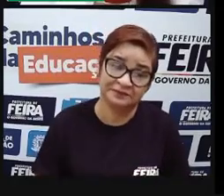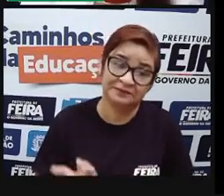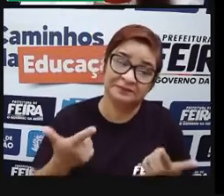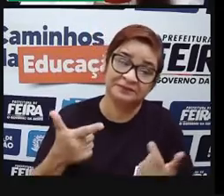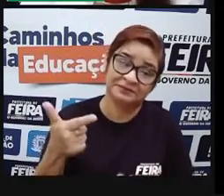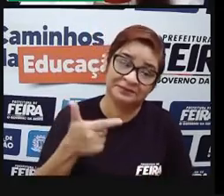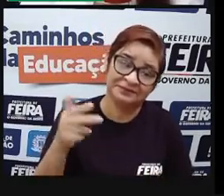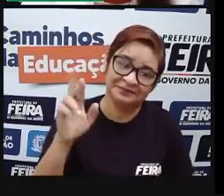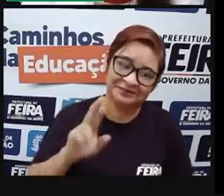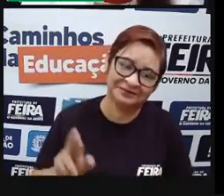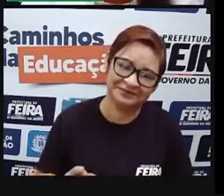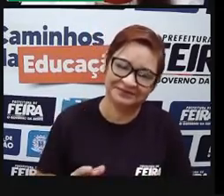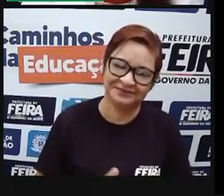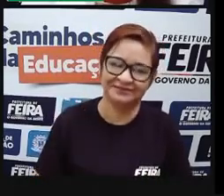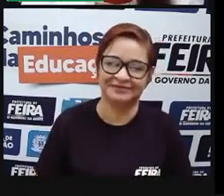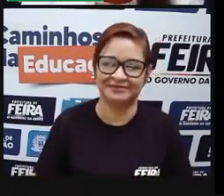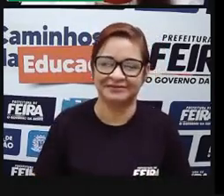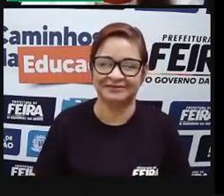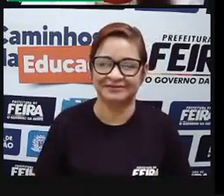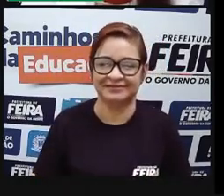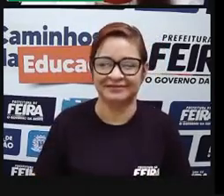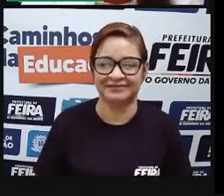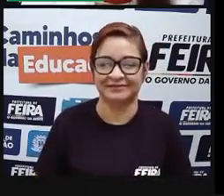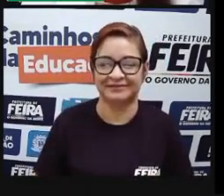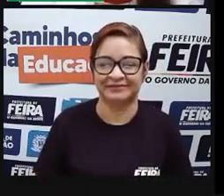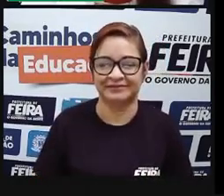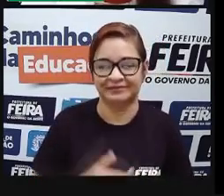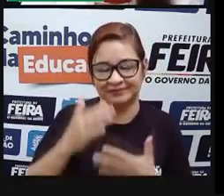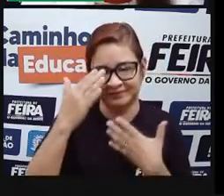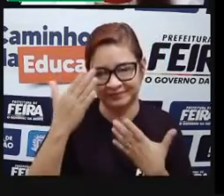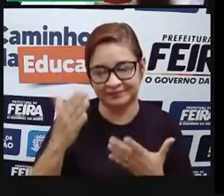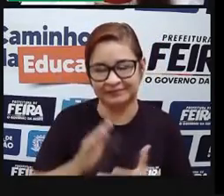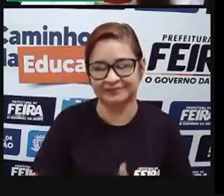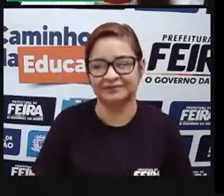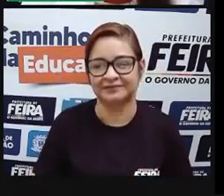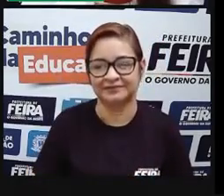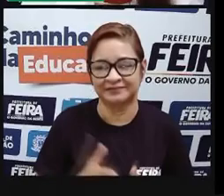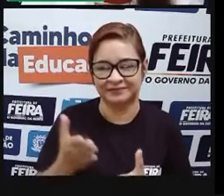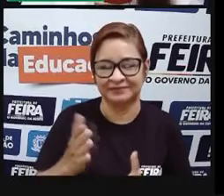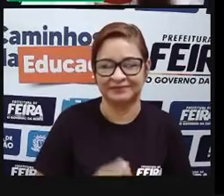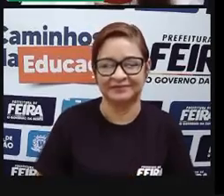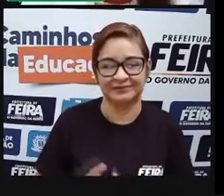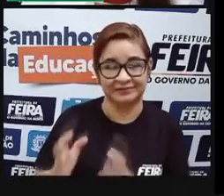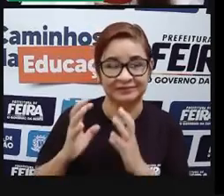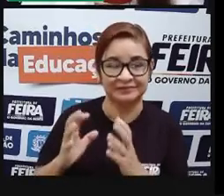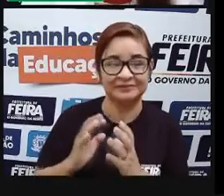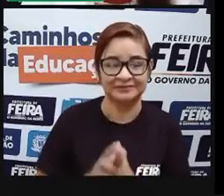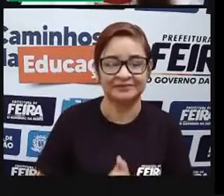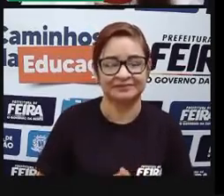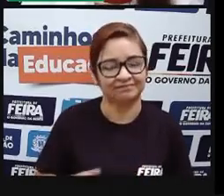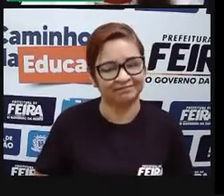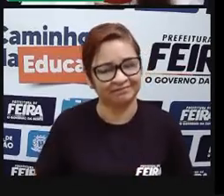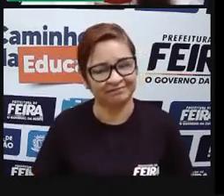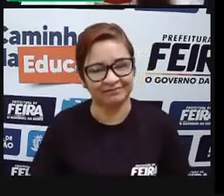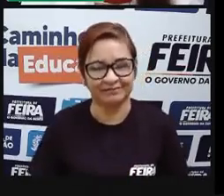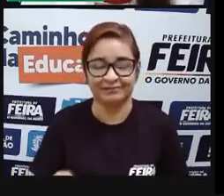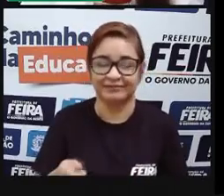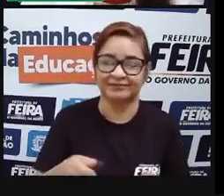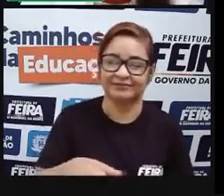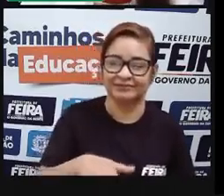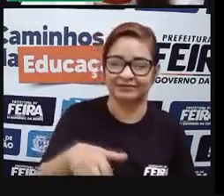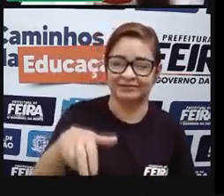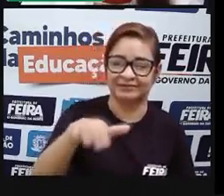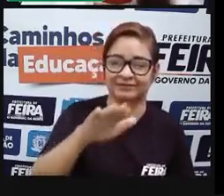reais agora OK boa sorte para você viu cima do corpo aí ó com seu carro de mão aqui pela sala e